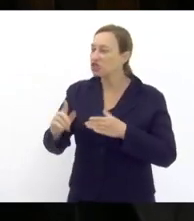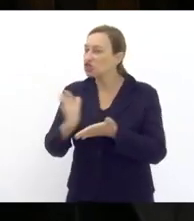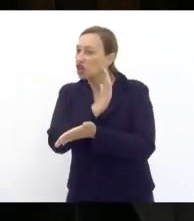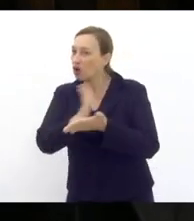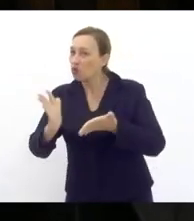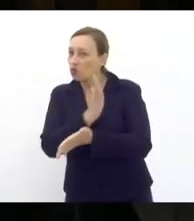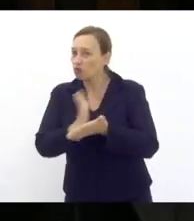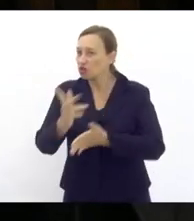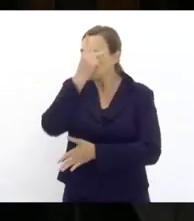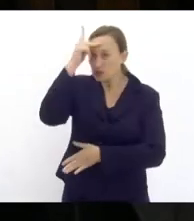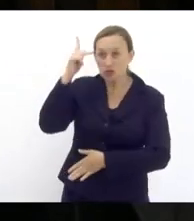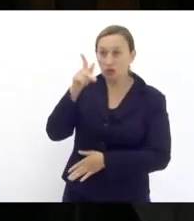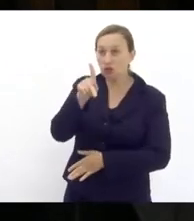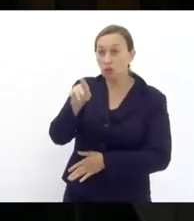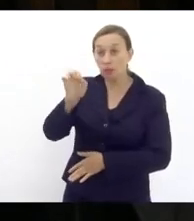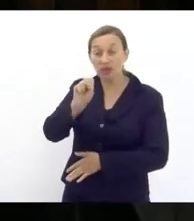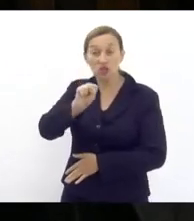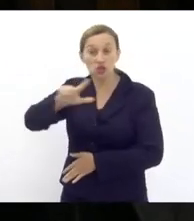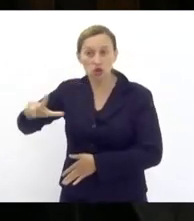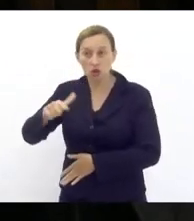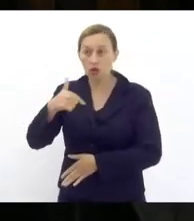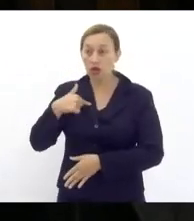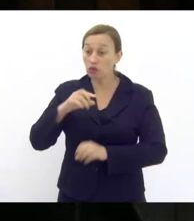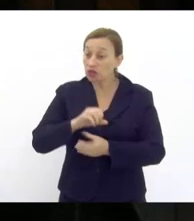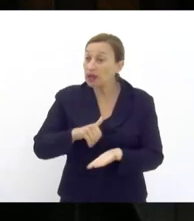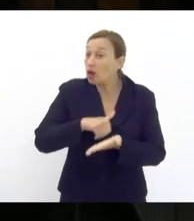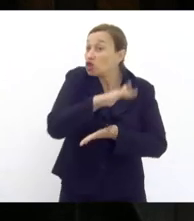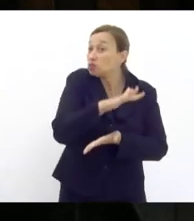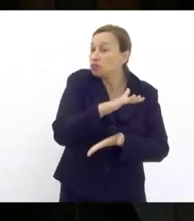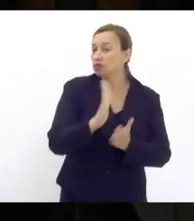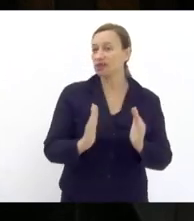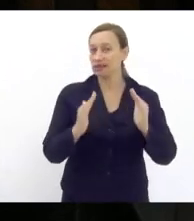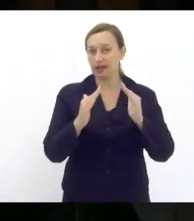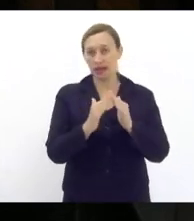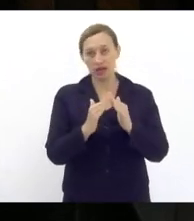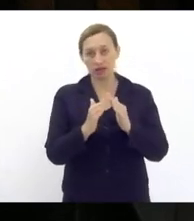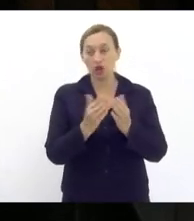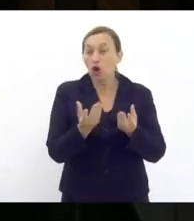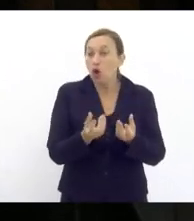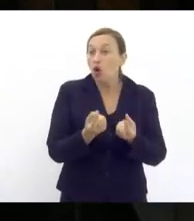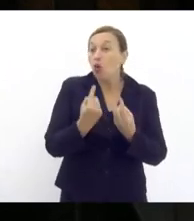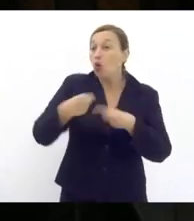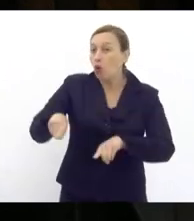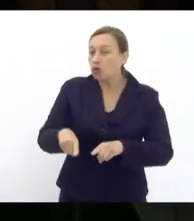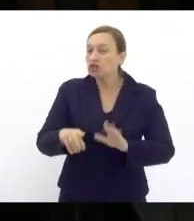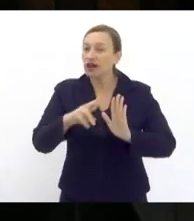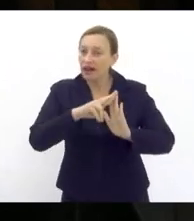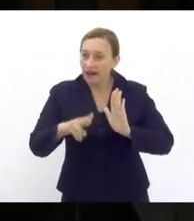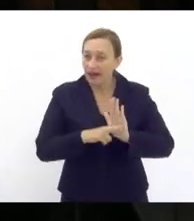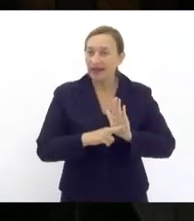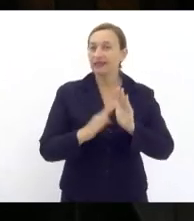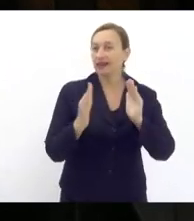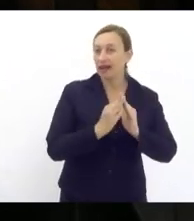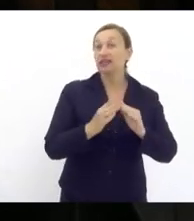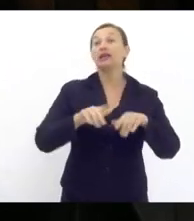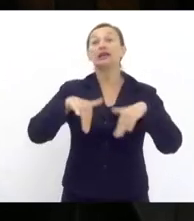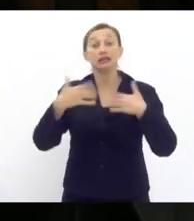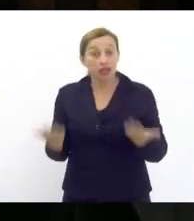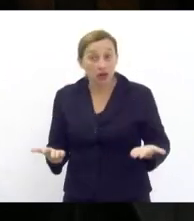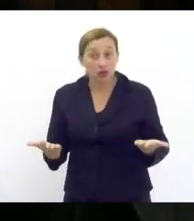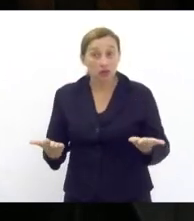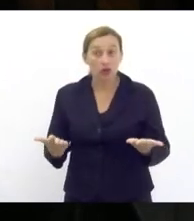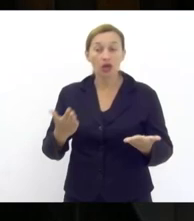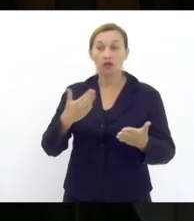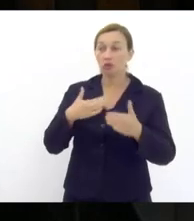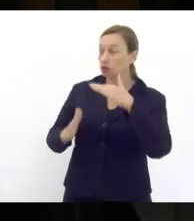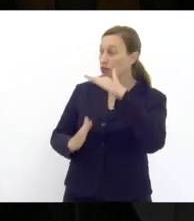do PSOL, eu estaria expulso dessa casa, ferindo o regimento e o decoro parlamentar. Portanto, o meu